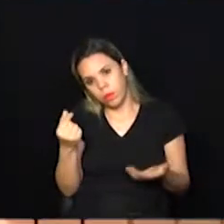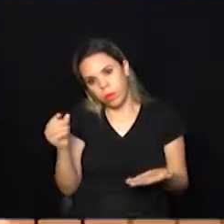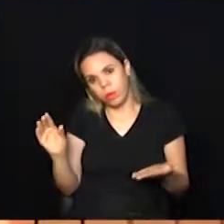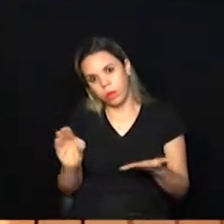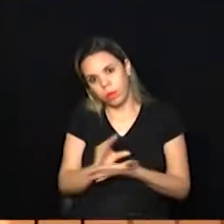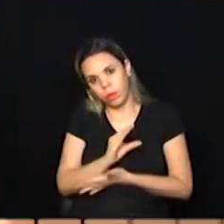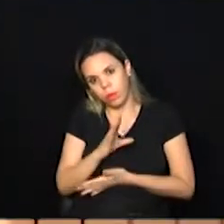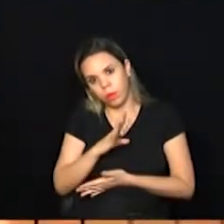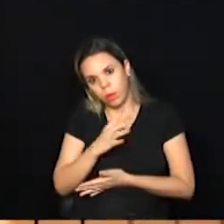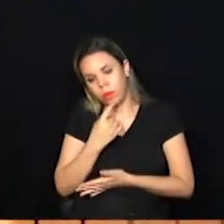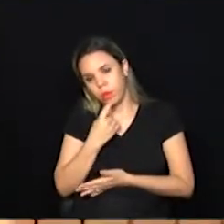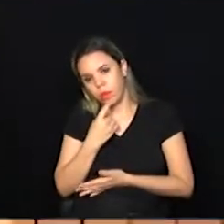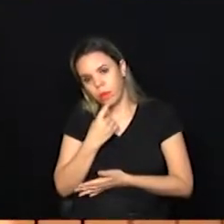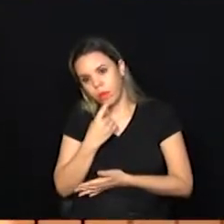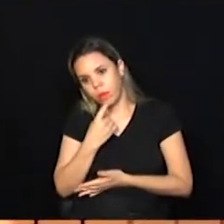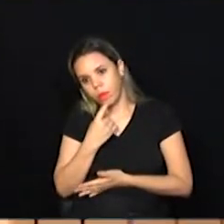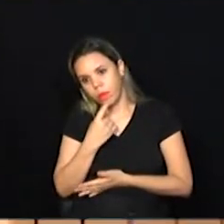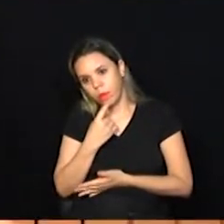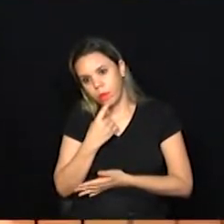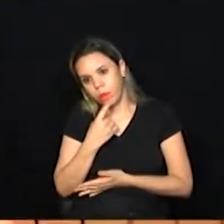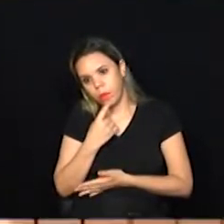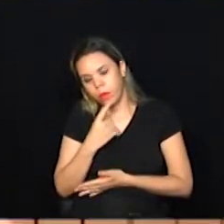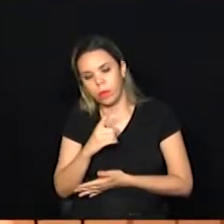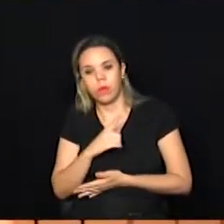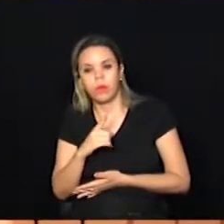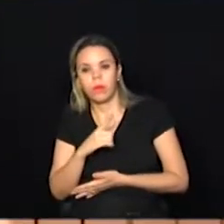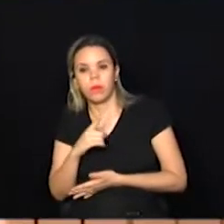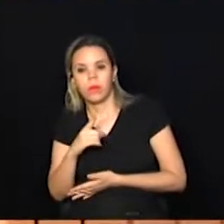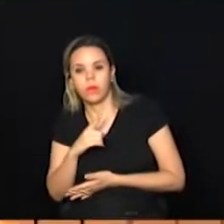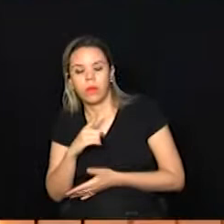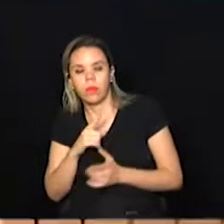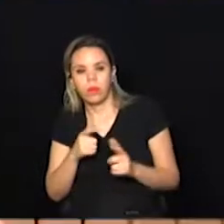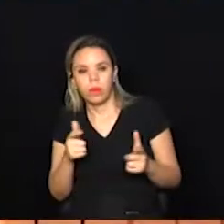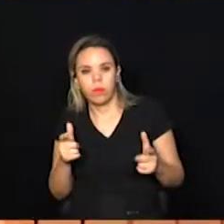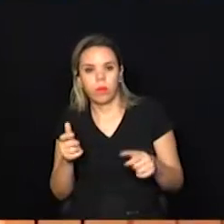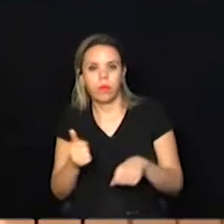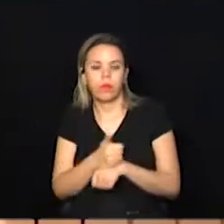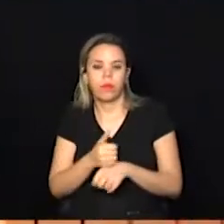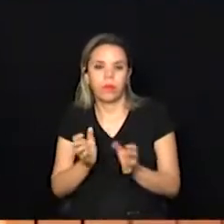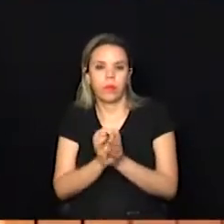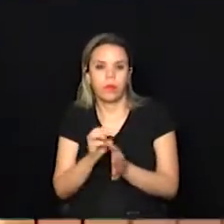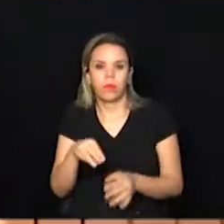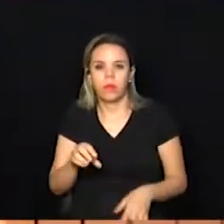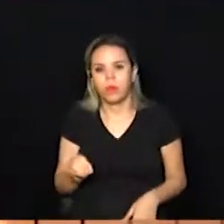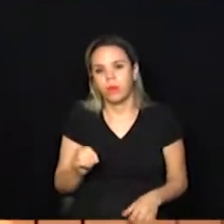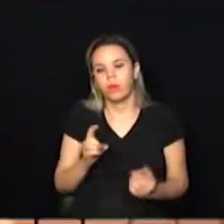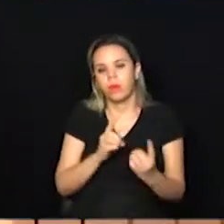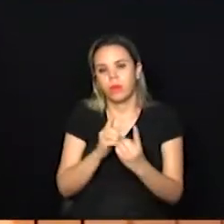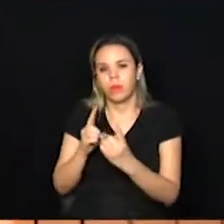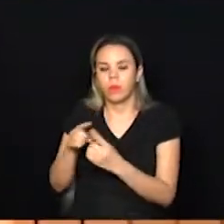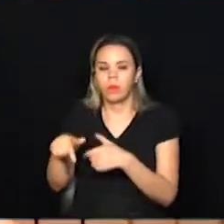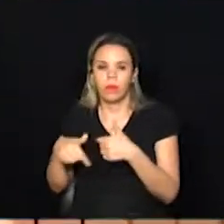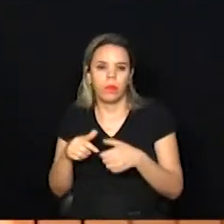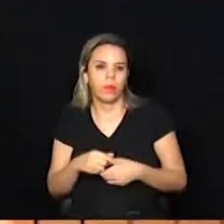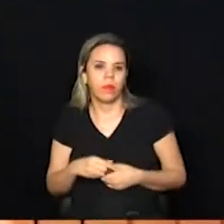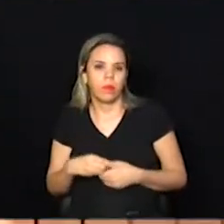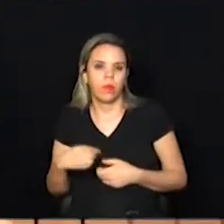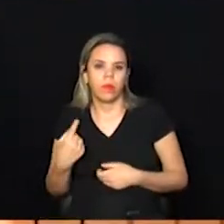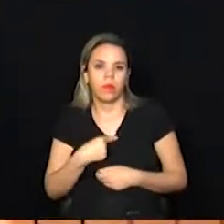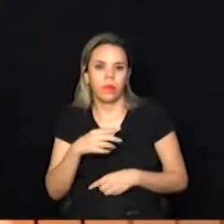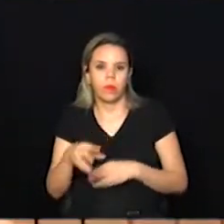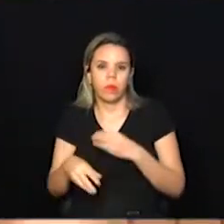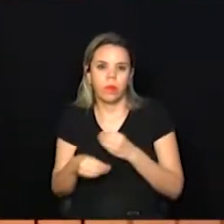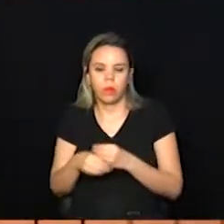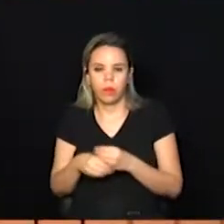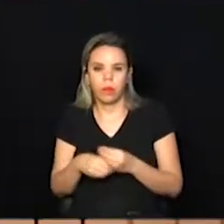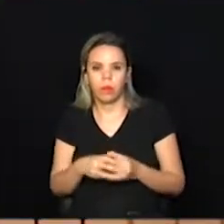na cidade de Campinas, para que nós tenhamos ampliação da equipe do SEAMO, ampliação dos serviços, e que a gente possa implementar